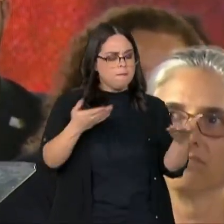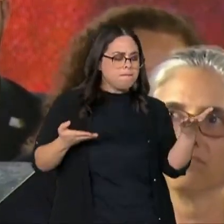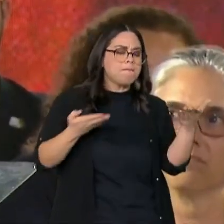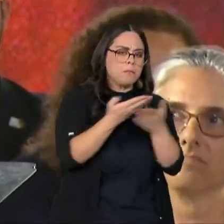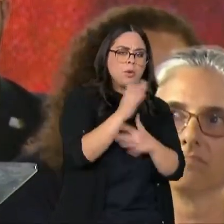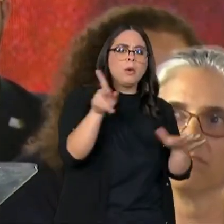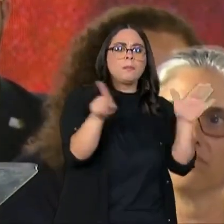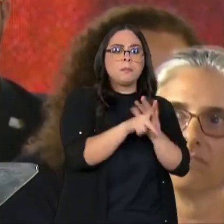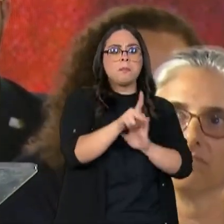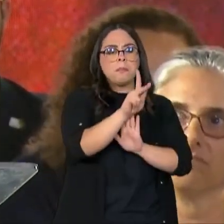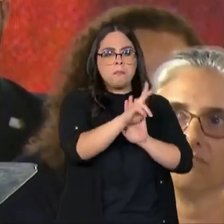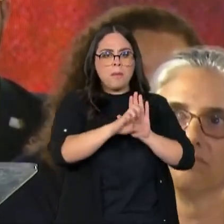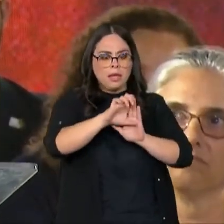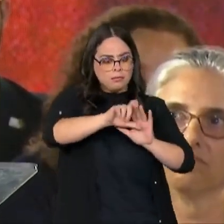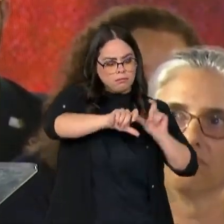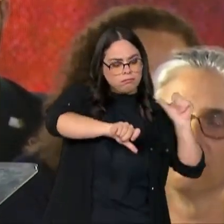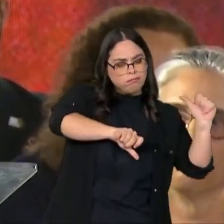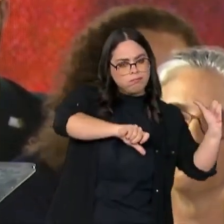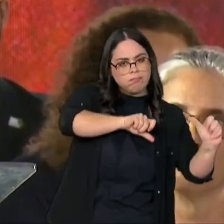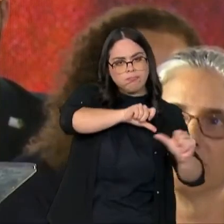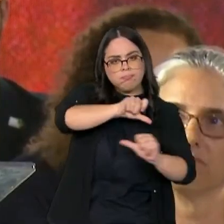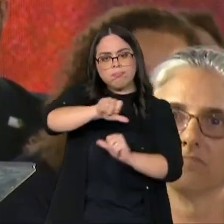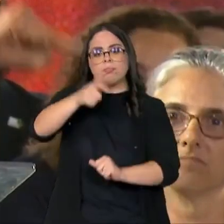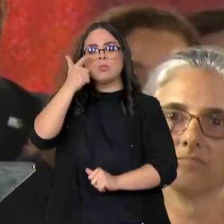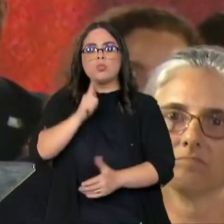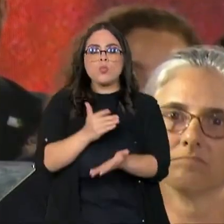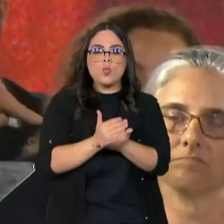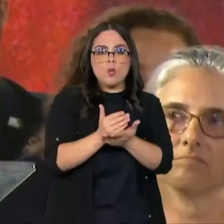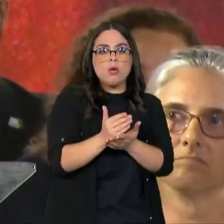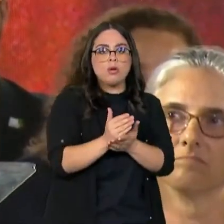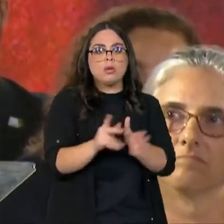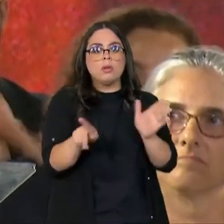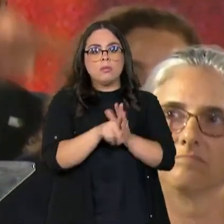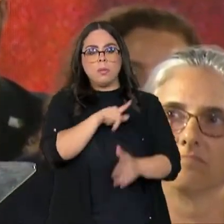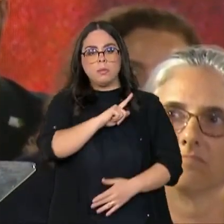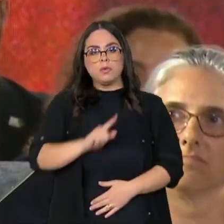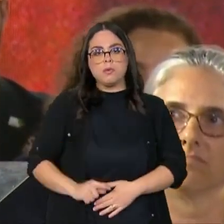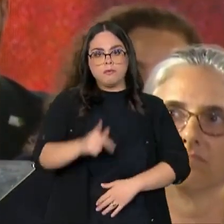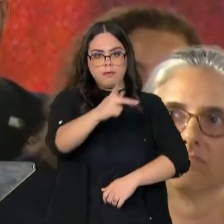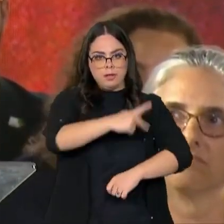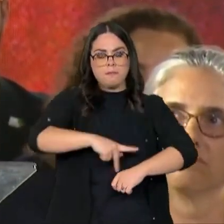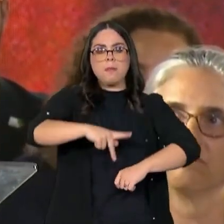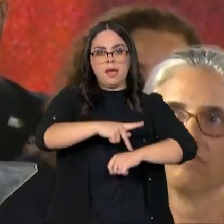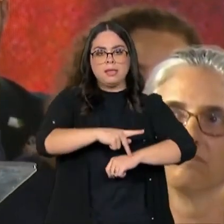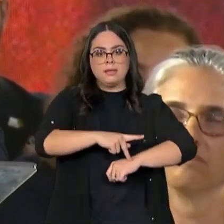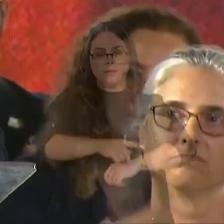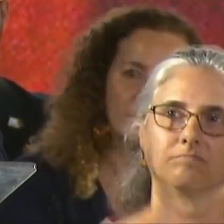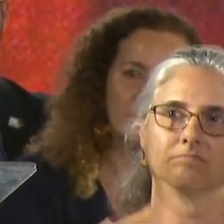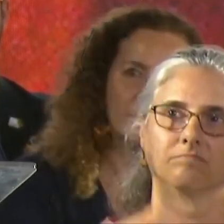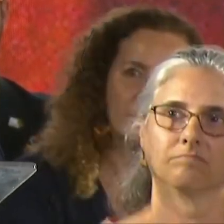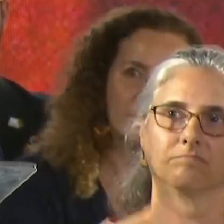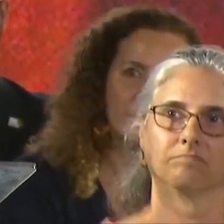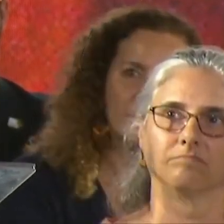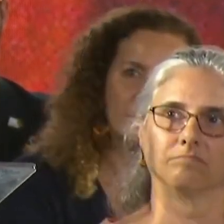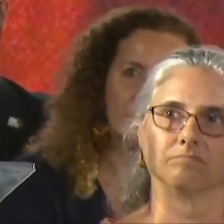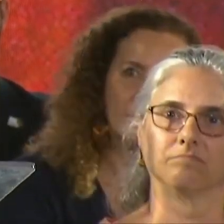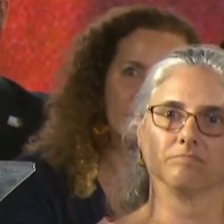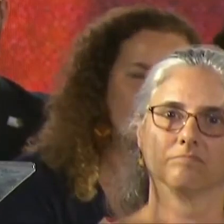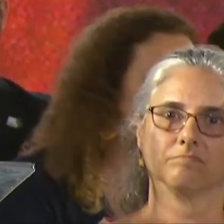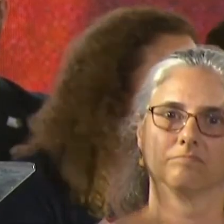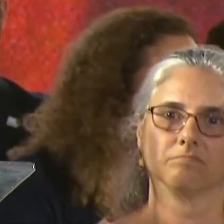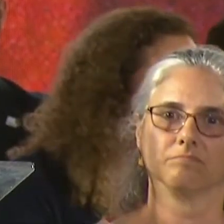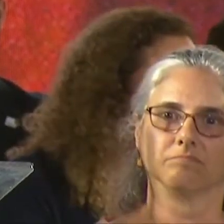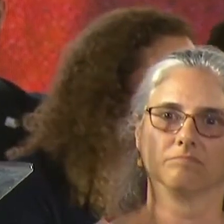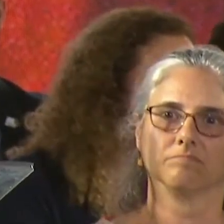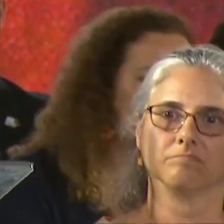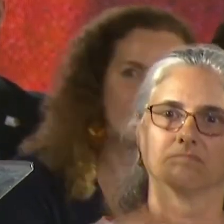a PEC da transição para que eu começasse a governar esse país antes de tomar posse. O que tem,